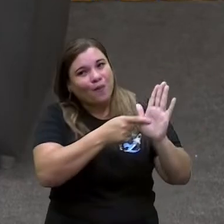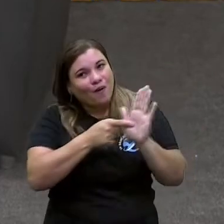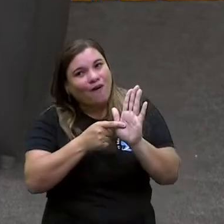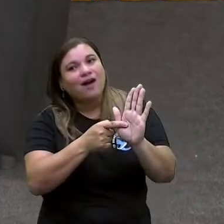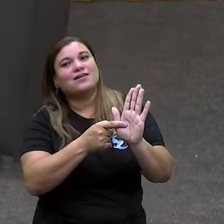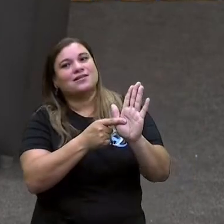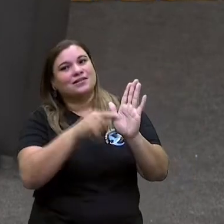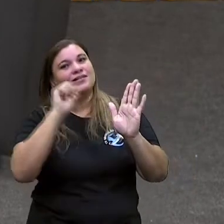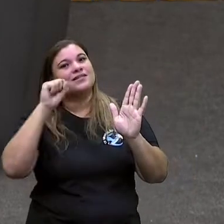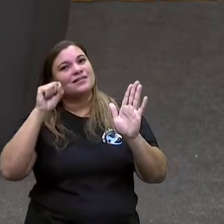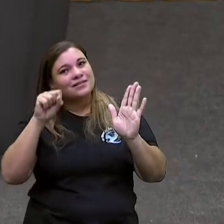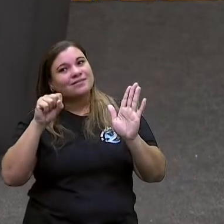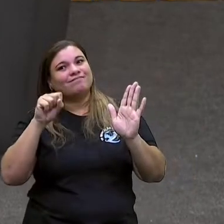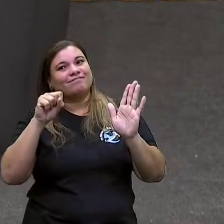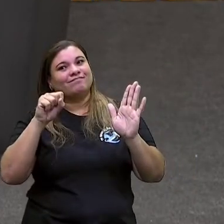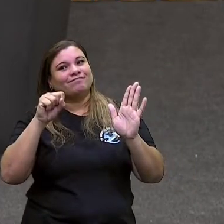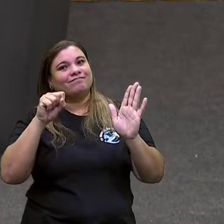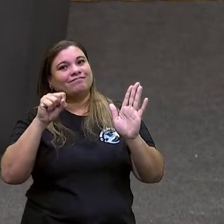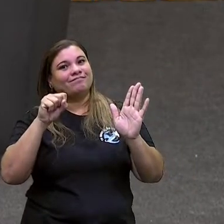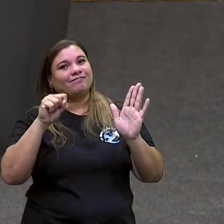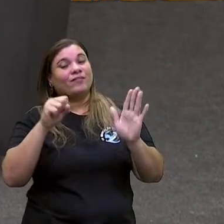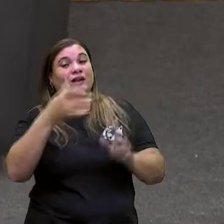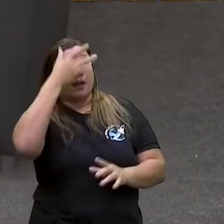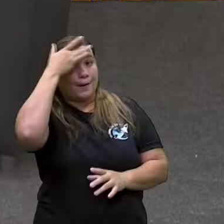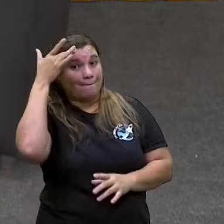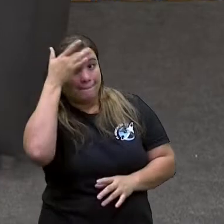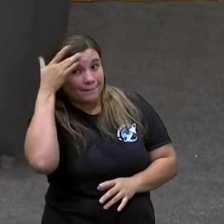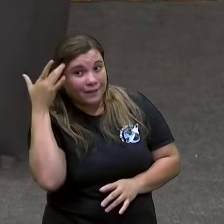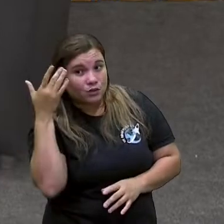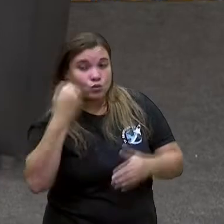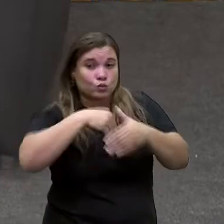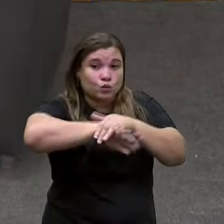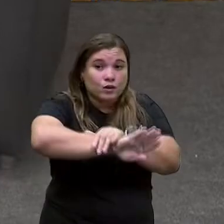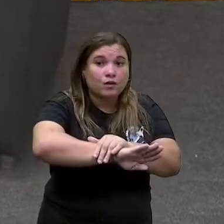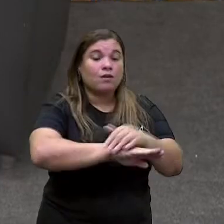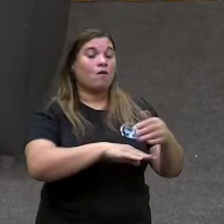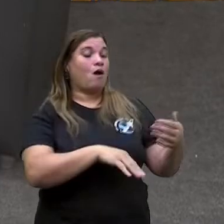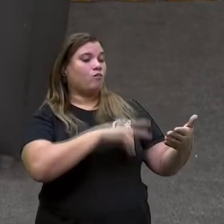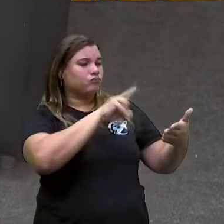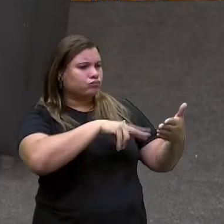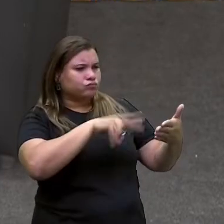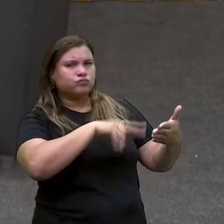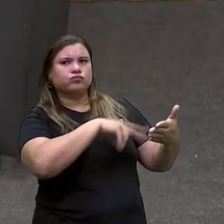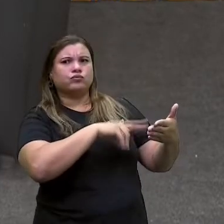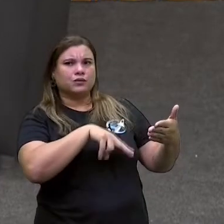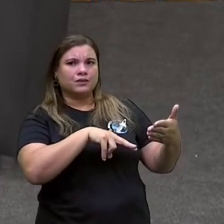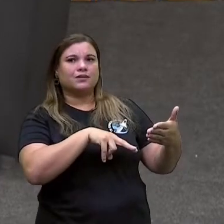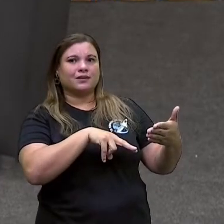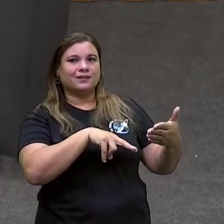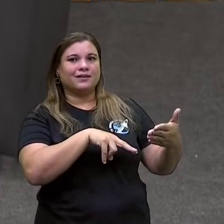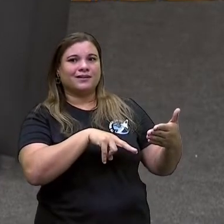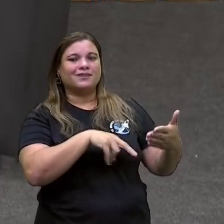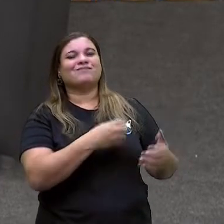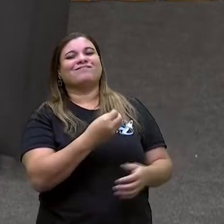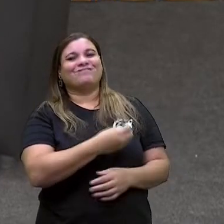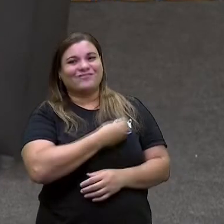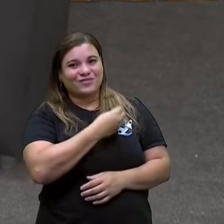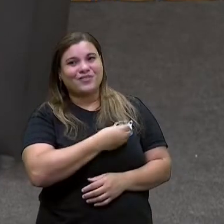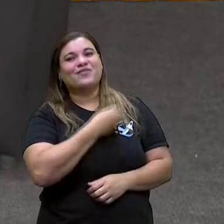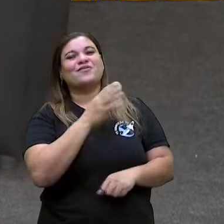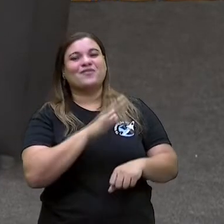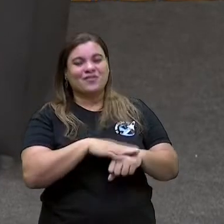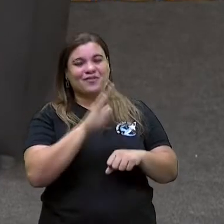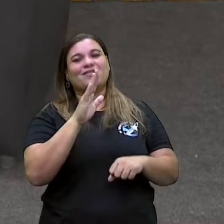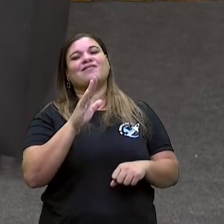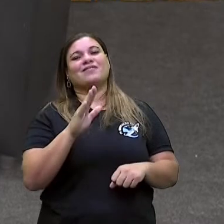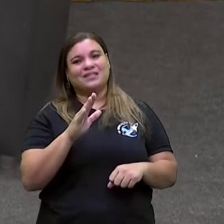quem lê vive mais. É a mesma coisa de fazer atividade física regular. Não estou falando da pessoa ficar o dia inteiro lendo e a noite toda lendo. Estou falando